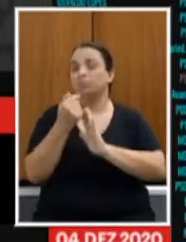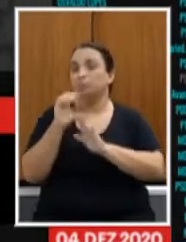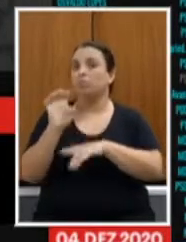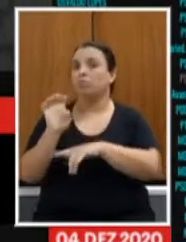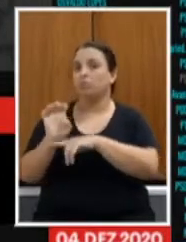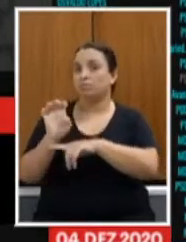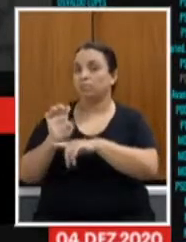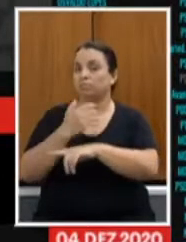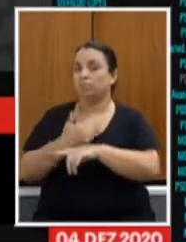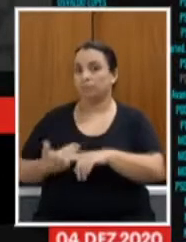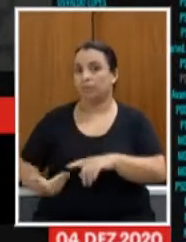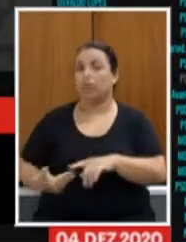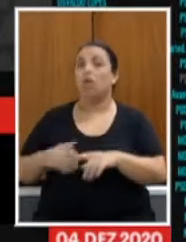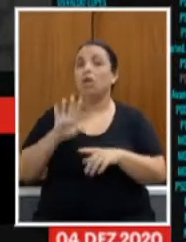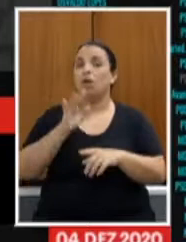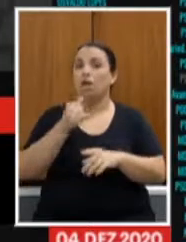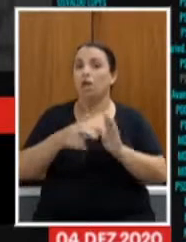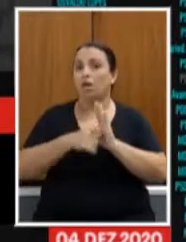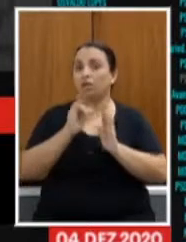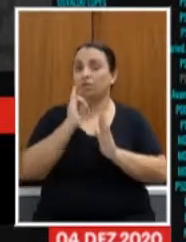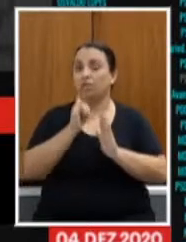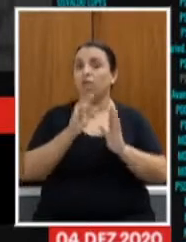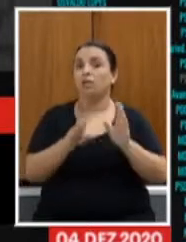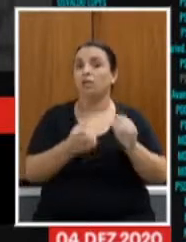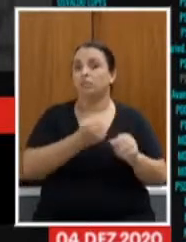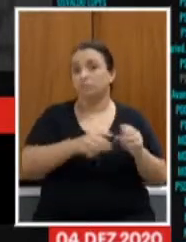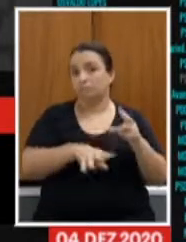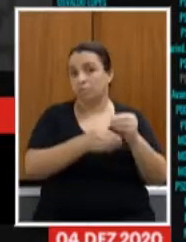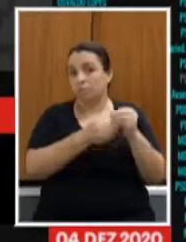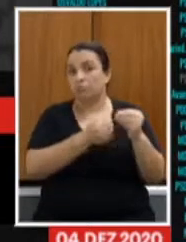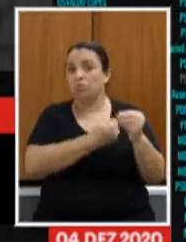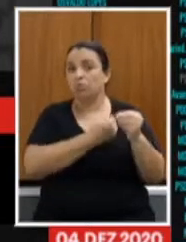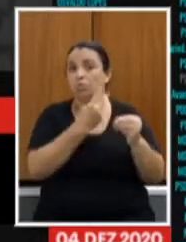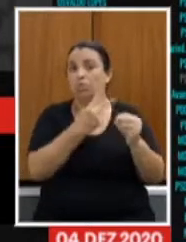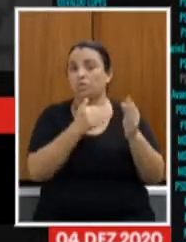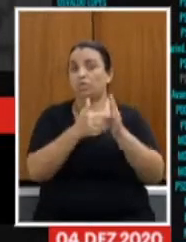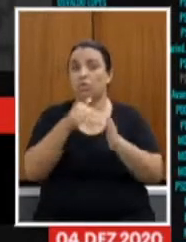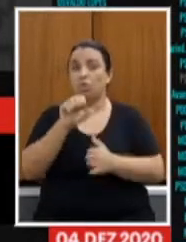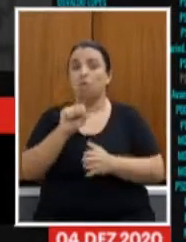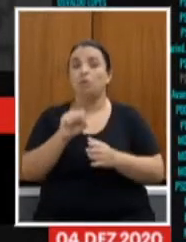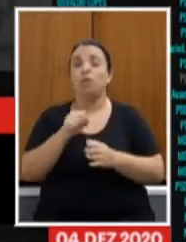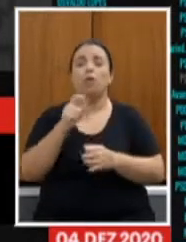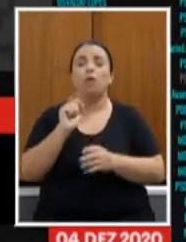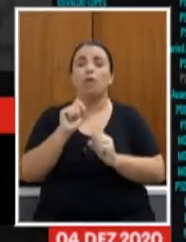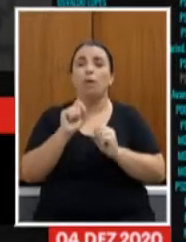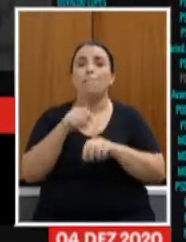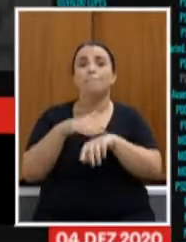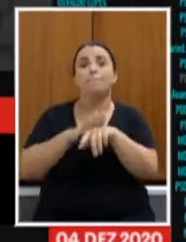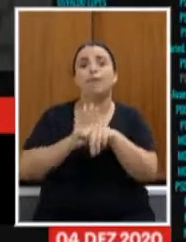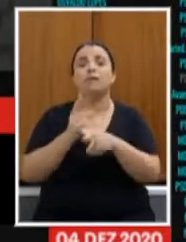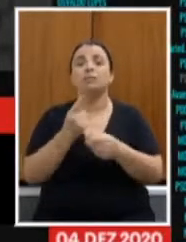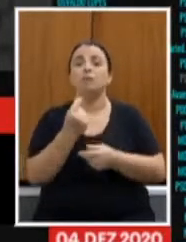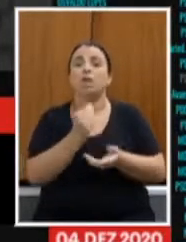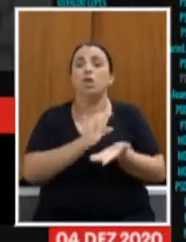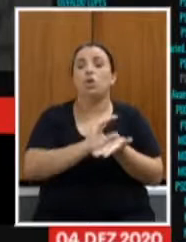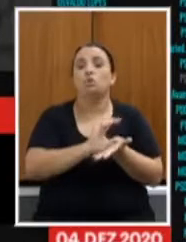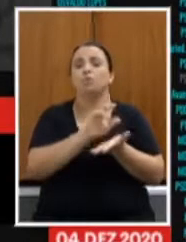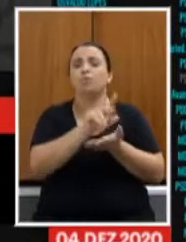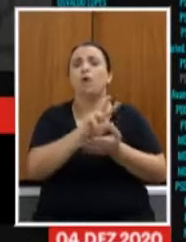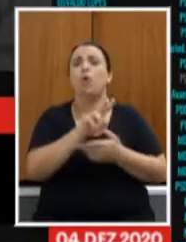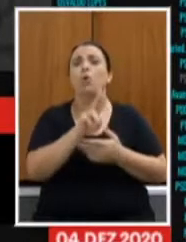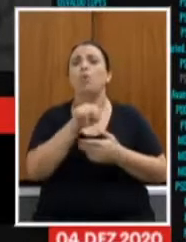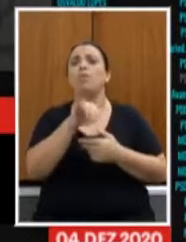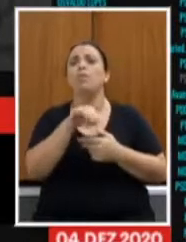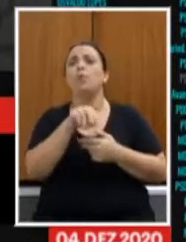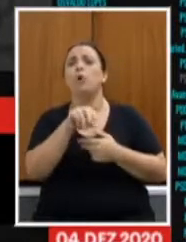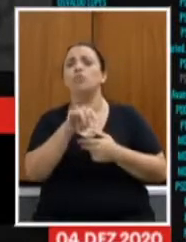as emendas de números 2 a 8 tratam, né, de mais recursos, tanto para a Unimontes quanto para a UENG,